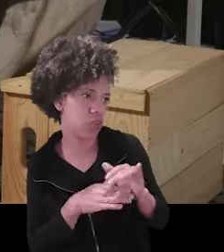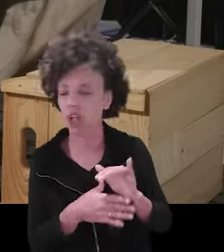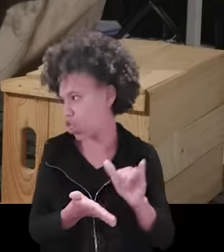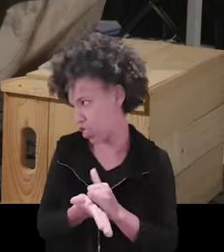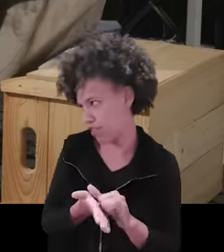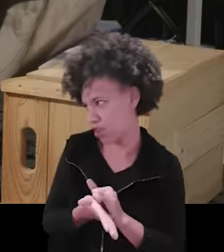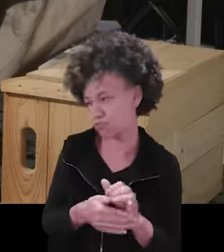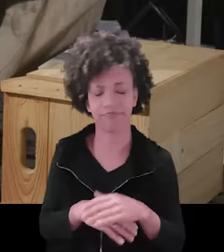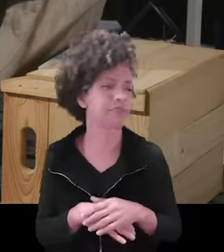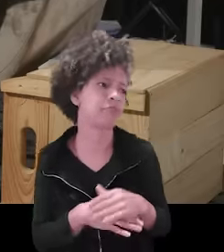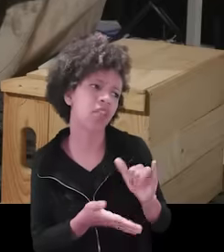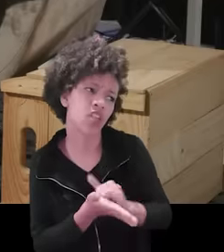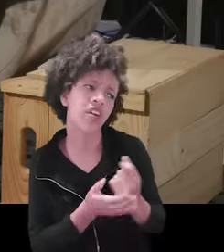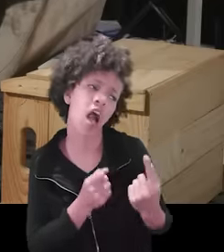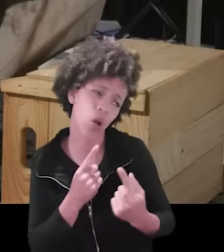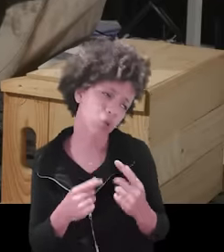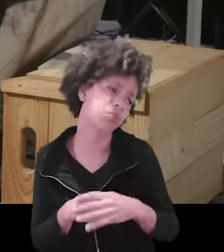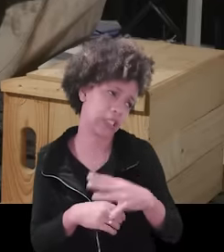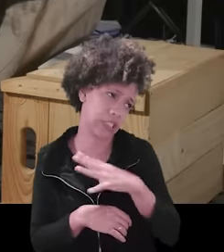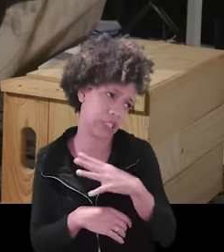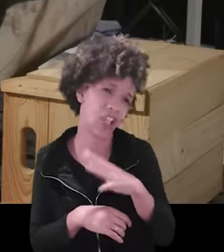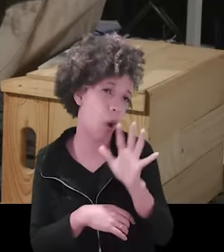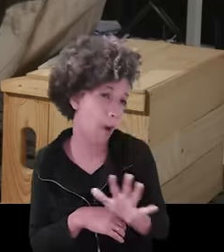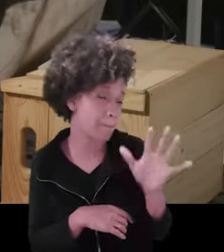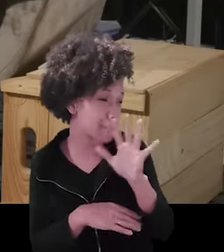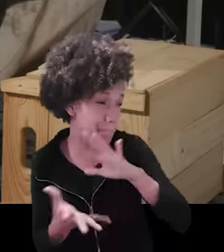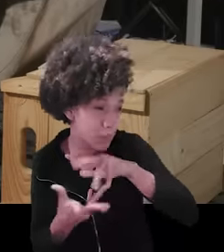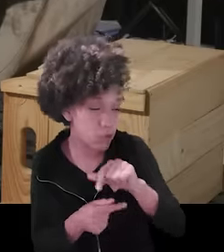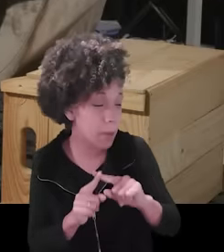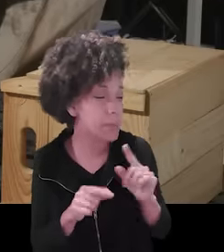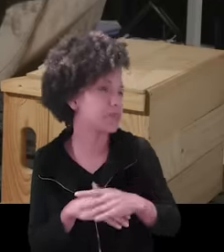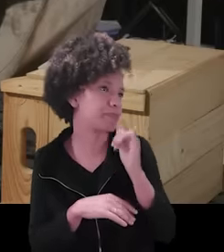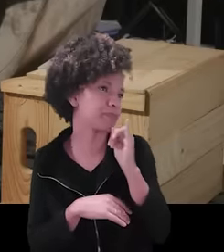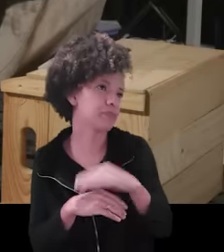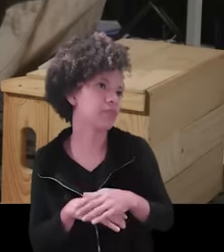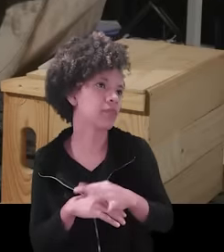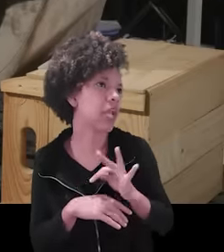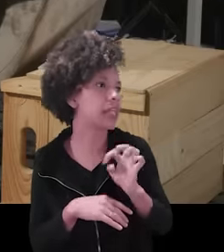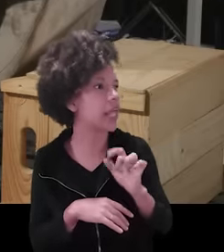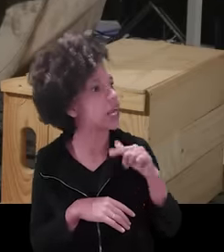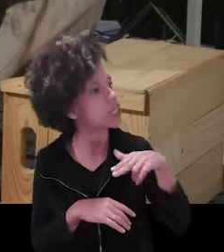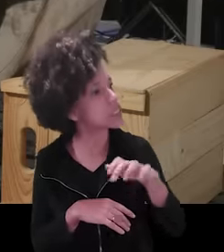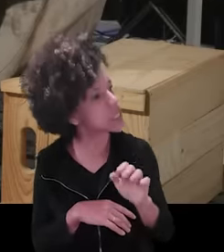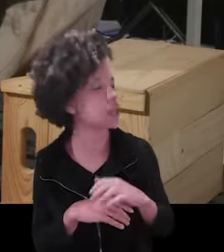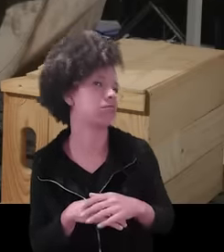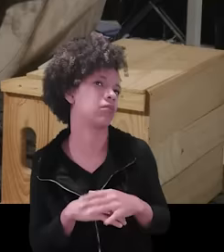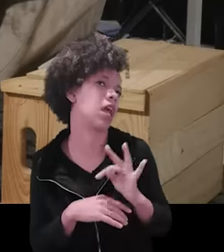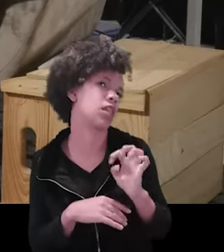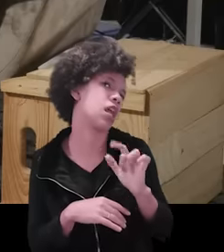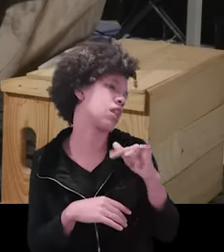do país Nova York então vai ser um Esse é um inteiro né Você vai para o celular para o Tennessee